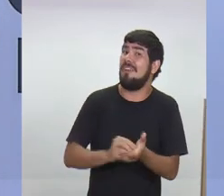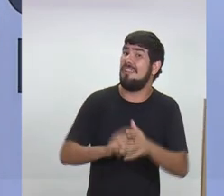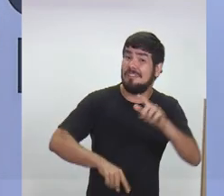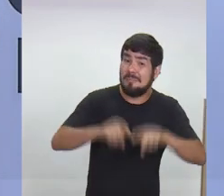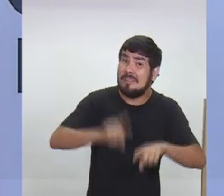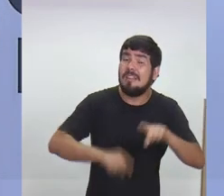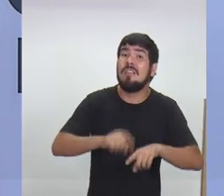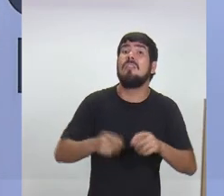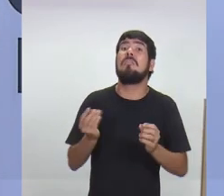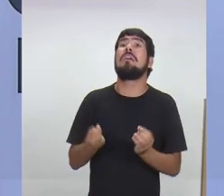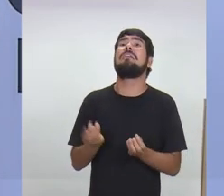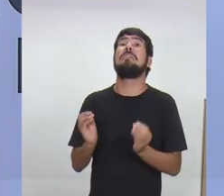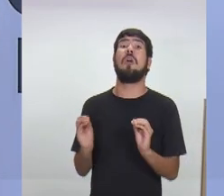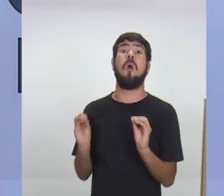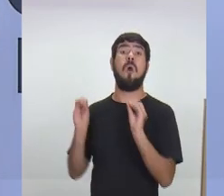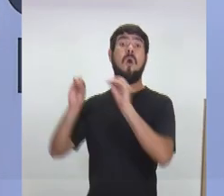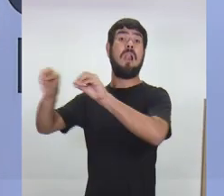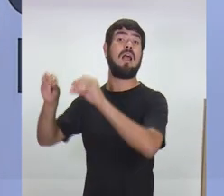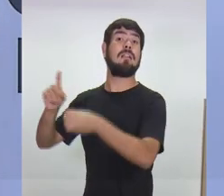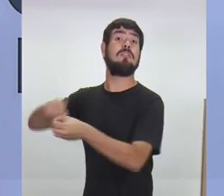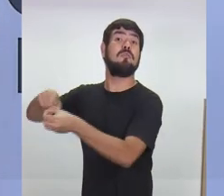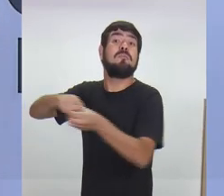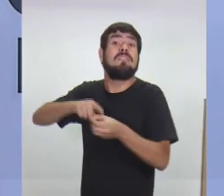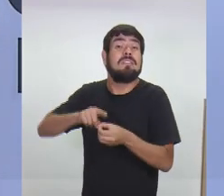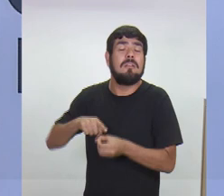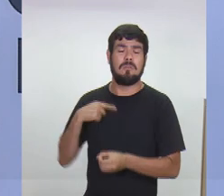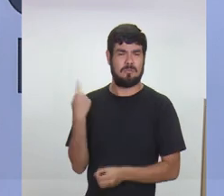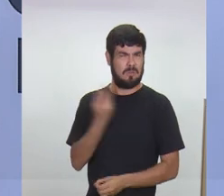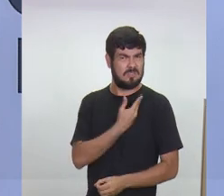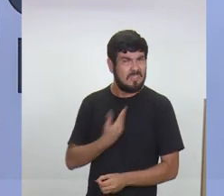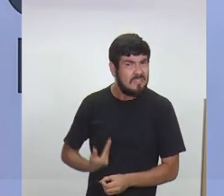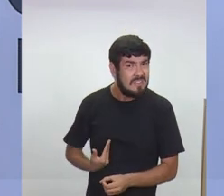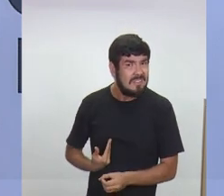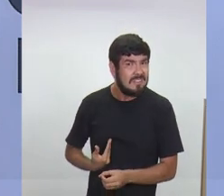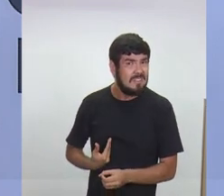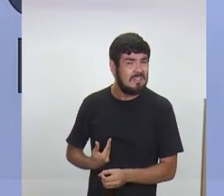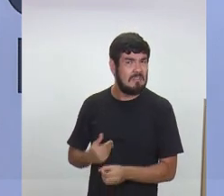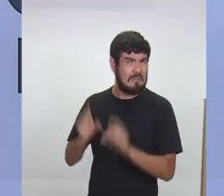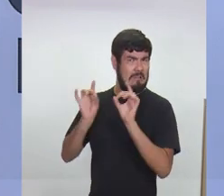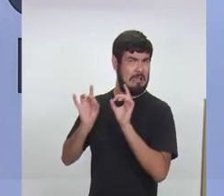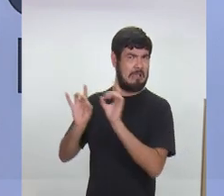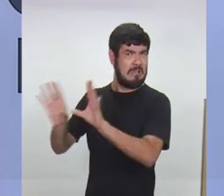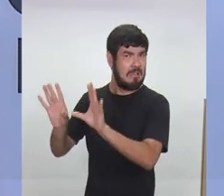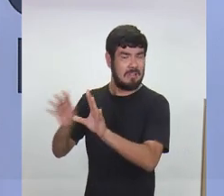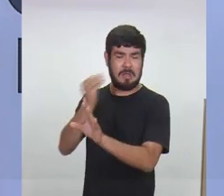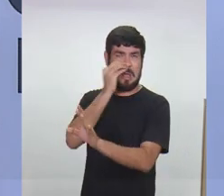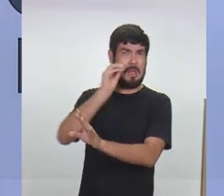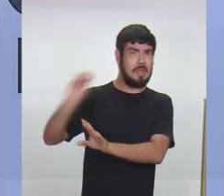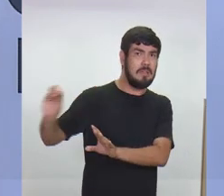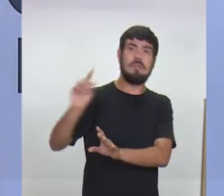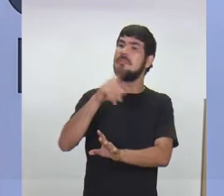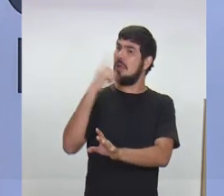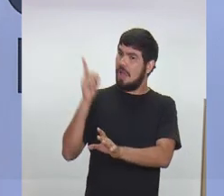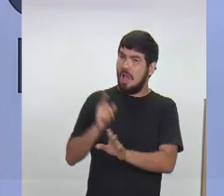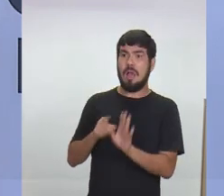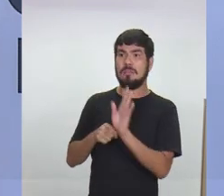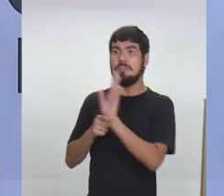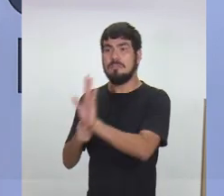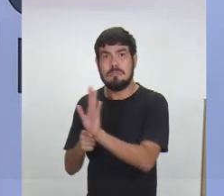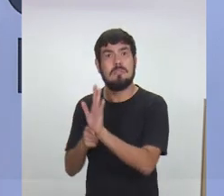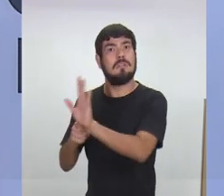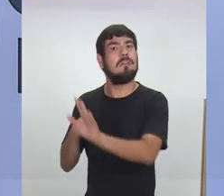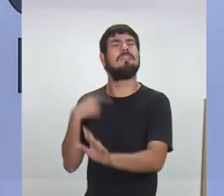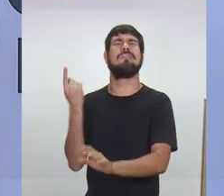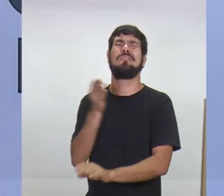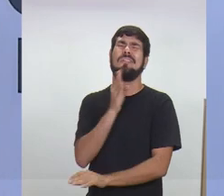colocar para os municípios todos é que nosso governo não vai ficar assim abandonado e nós vamos dar assistência assim porque nós conhecendo a realidade